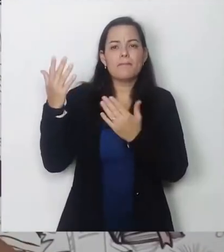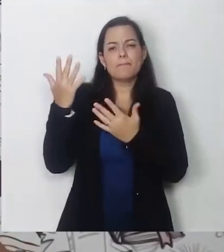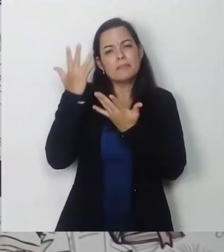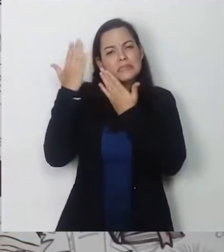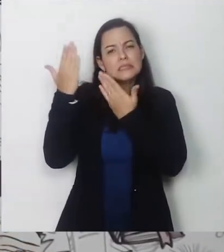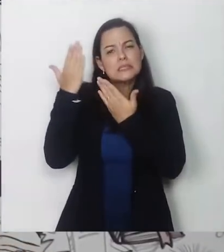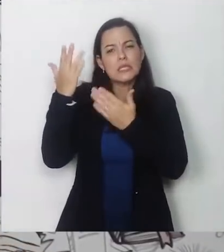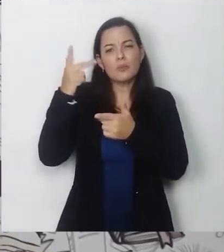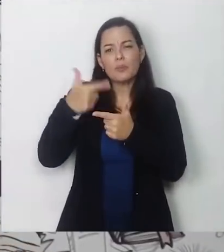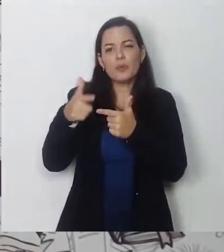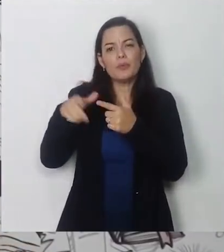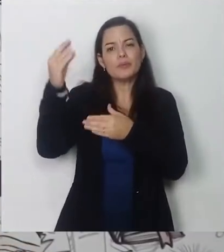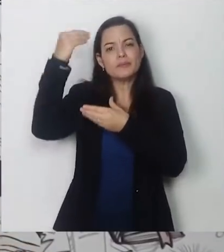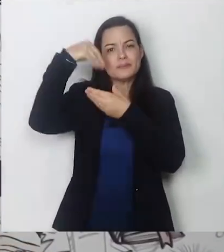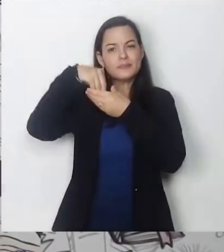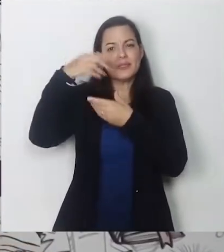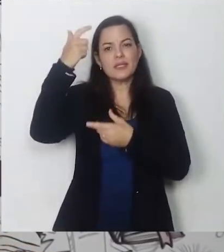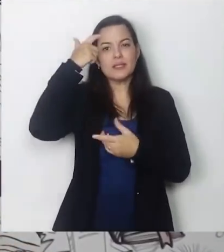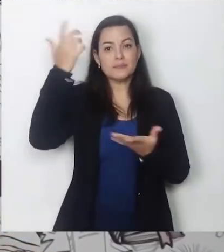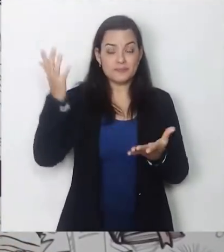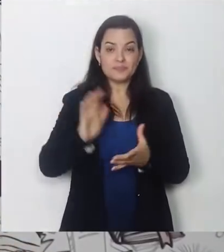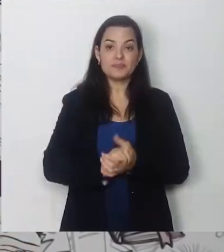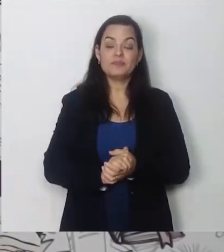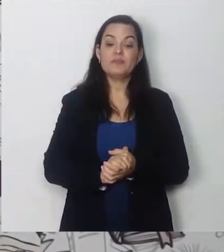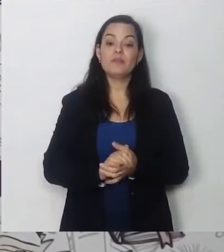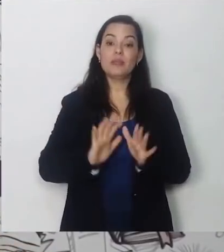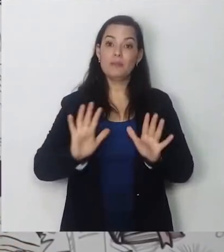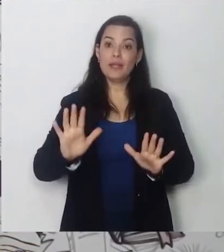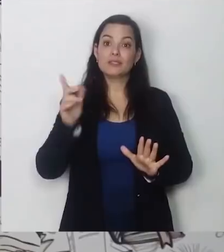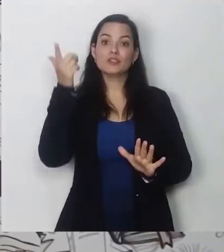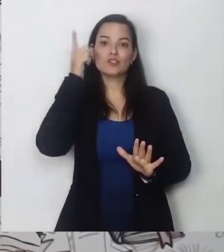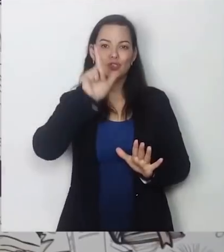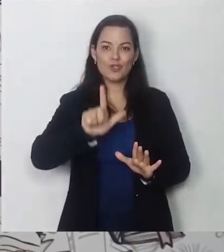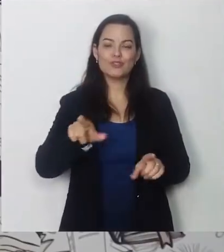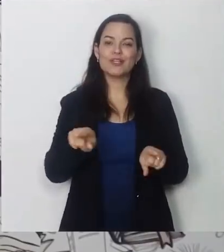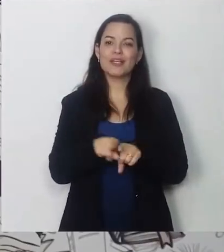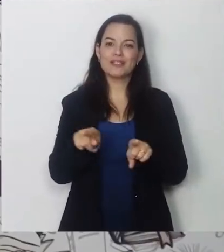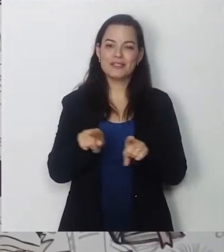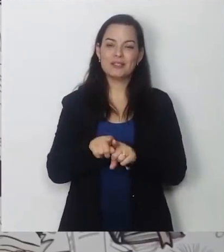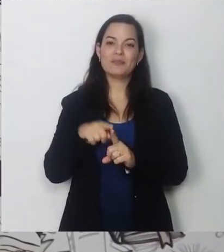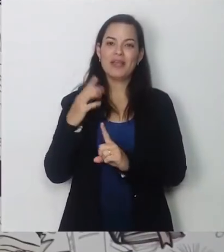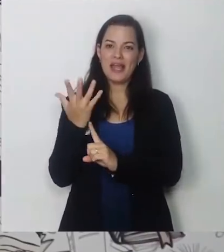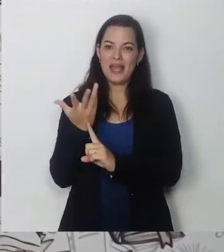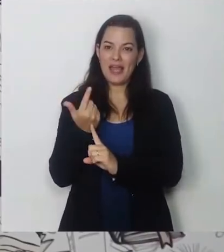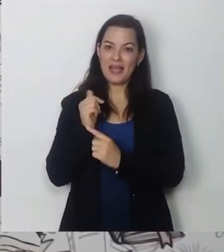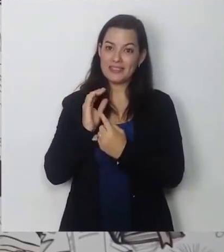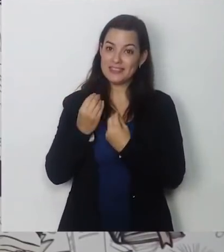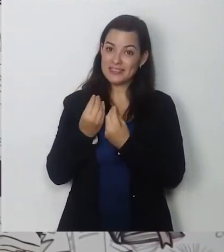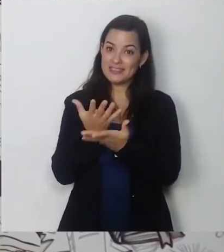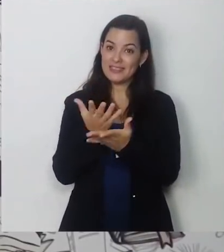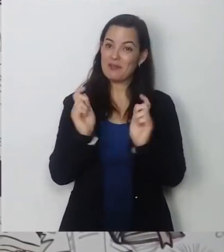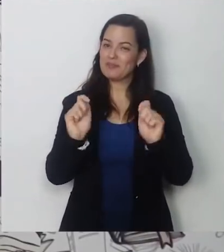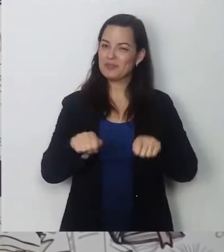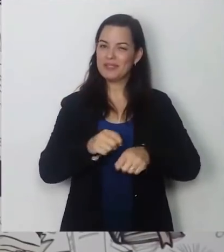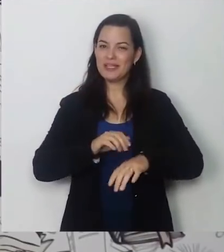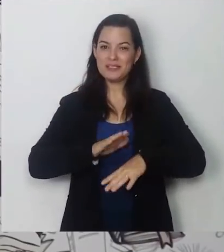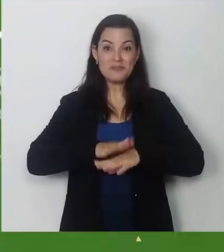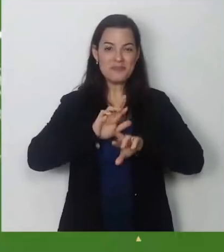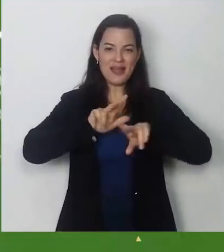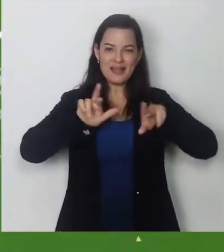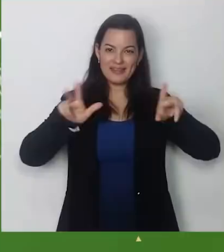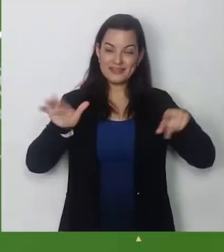viu? Existem outras formas que a arte possibilita para nós que eu quero te mostrar. Vem